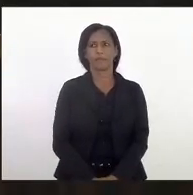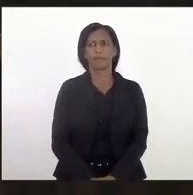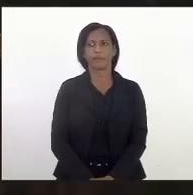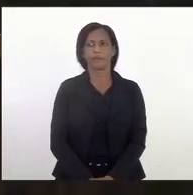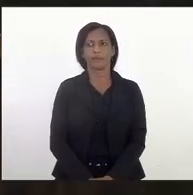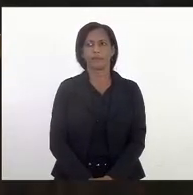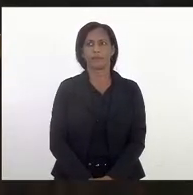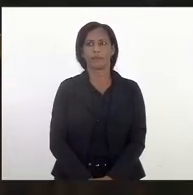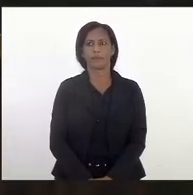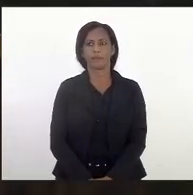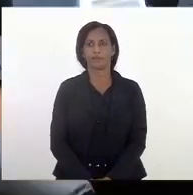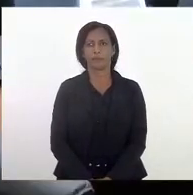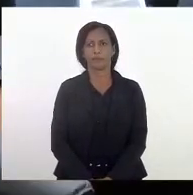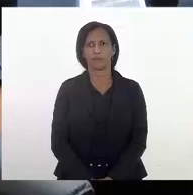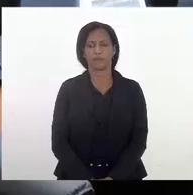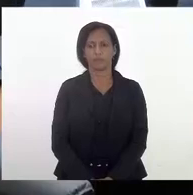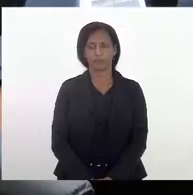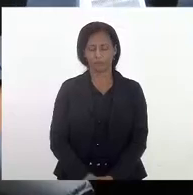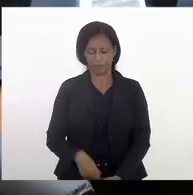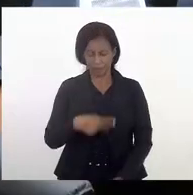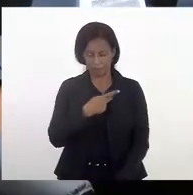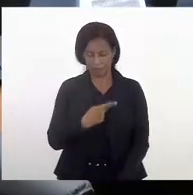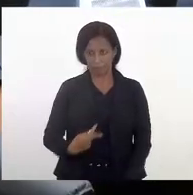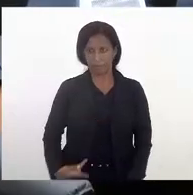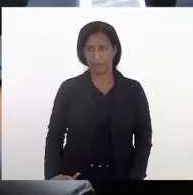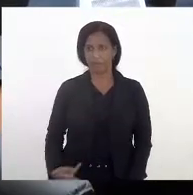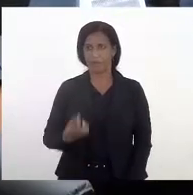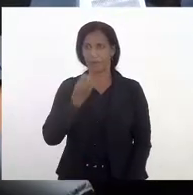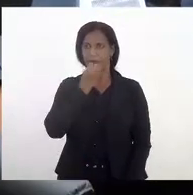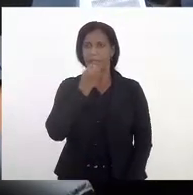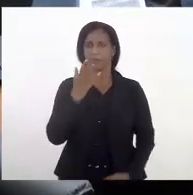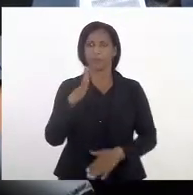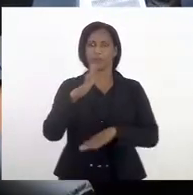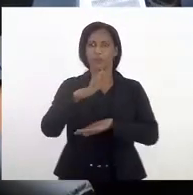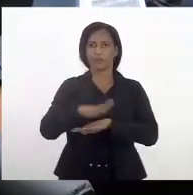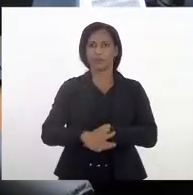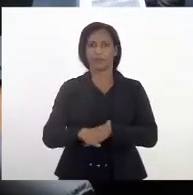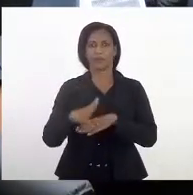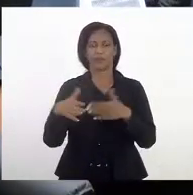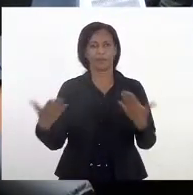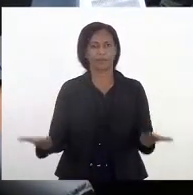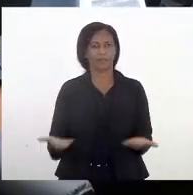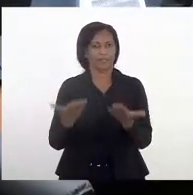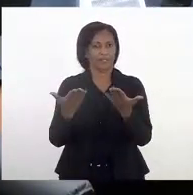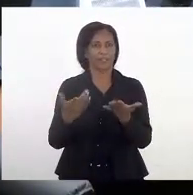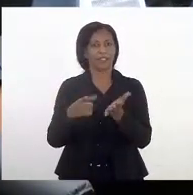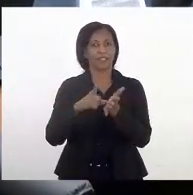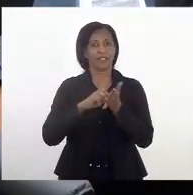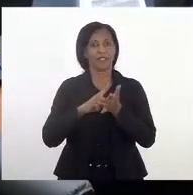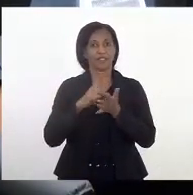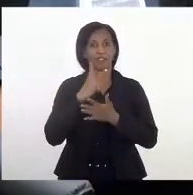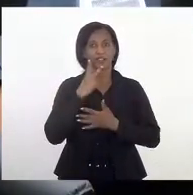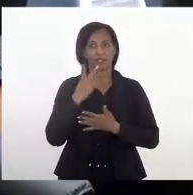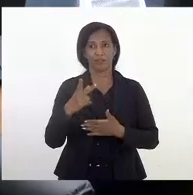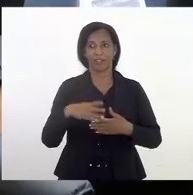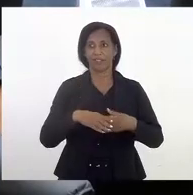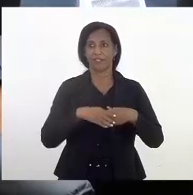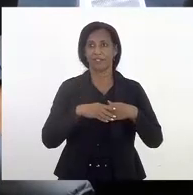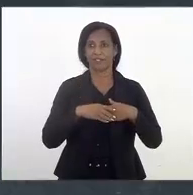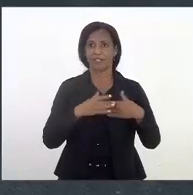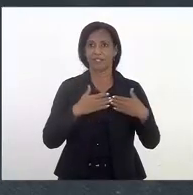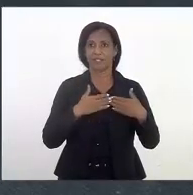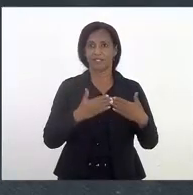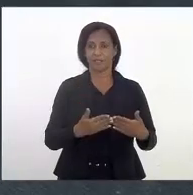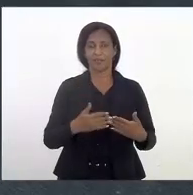brigada Deputado Flávio será presidente Boa tarde a todas e todos eu quero Antes de iniciar a minha fala saiu daqui a nossa